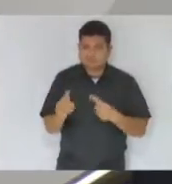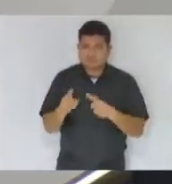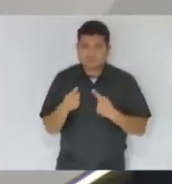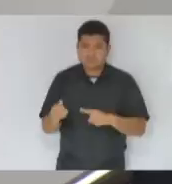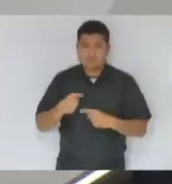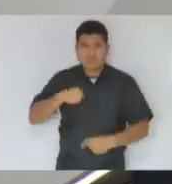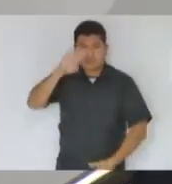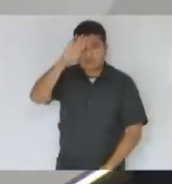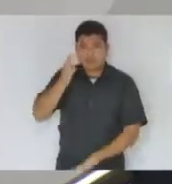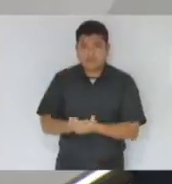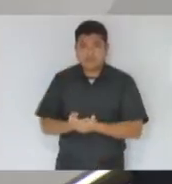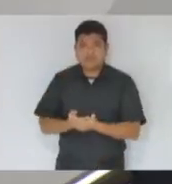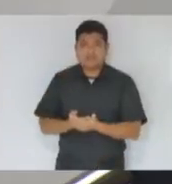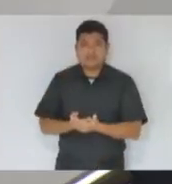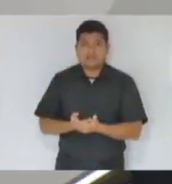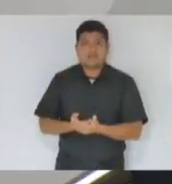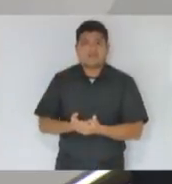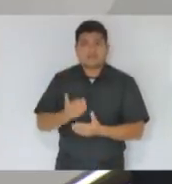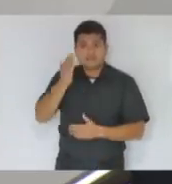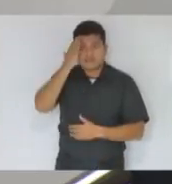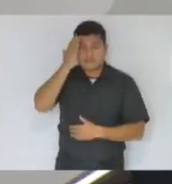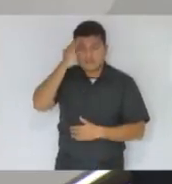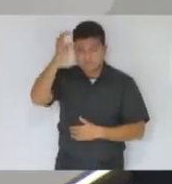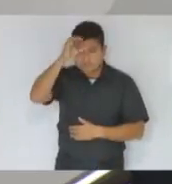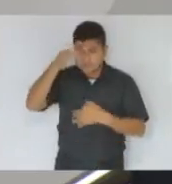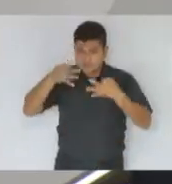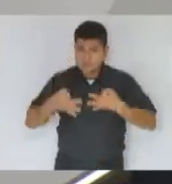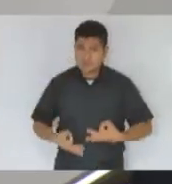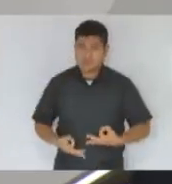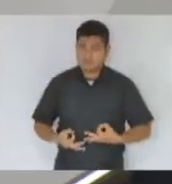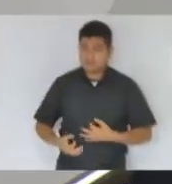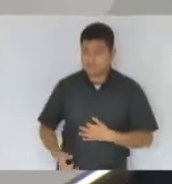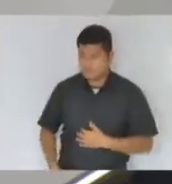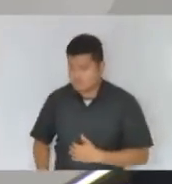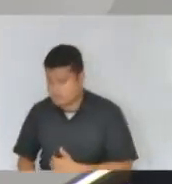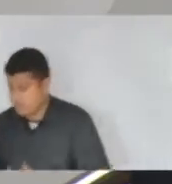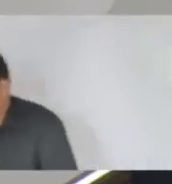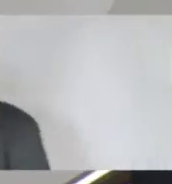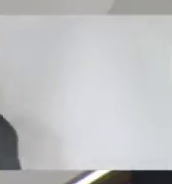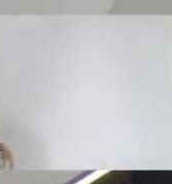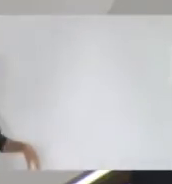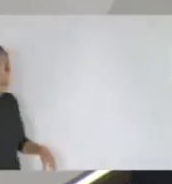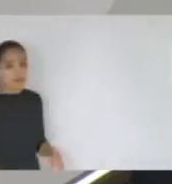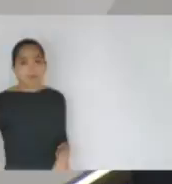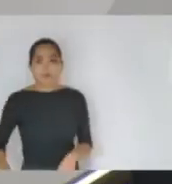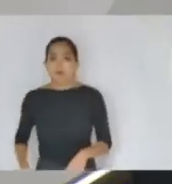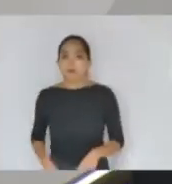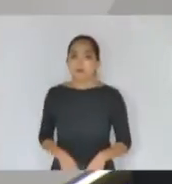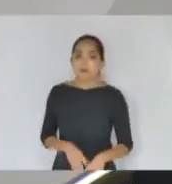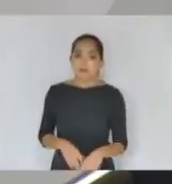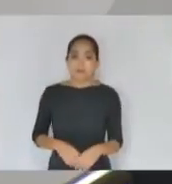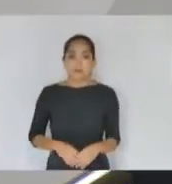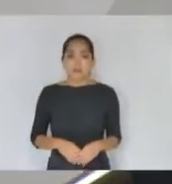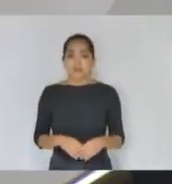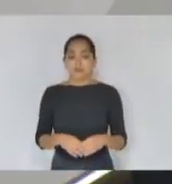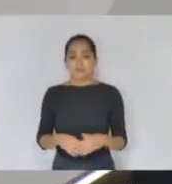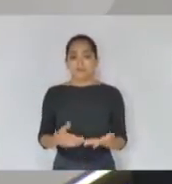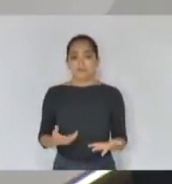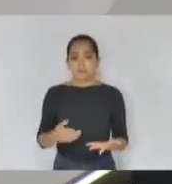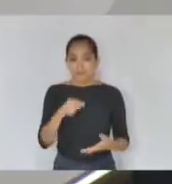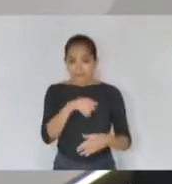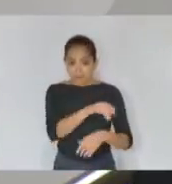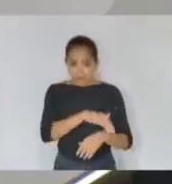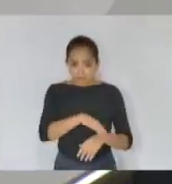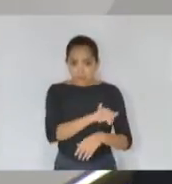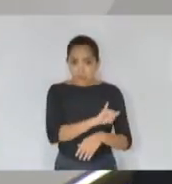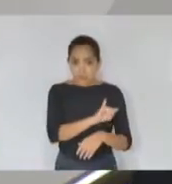uma oposição com consciência do que a gente está fazendo. A gente não pode denegrir a imagem de uma pessoa assim. Itajaí tem